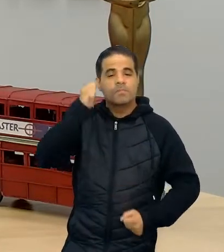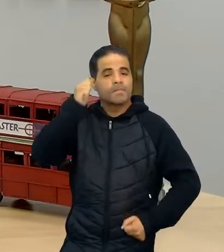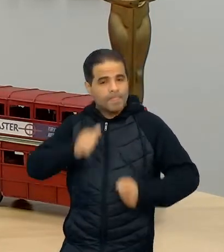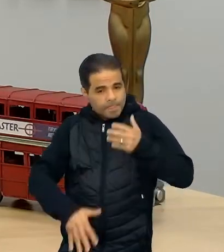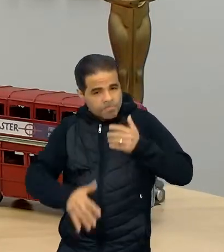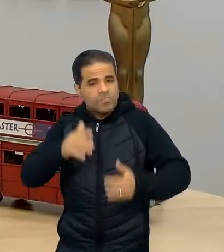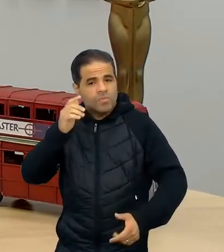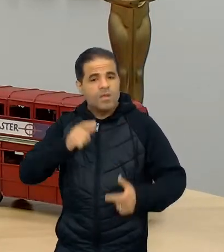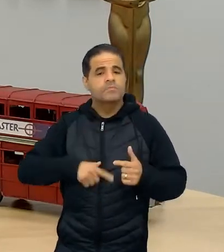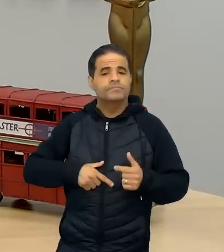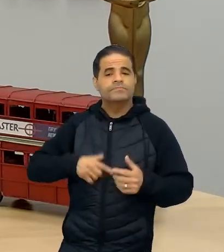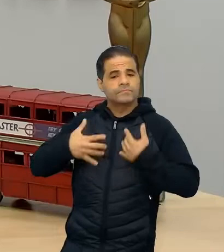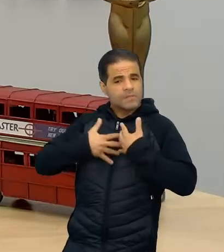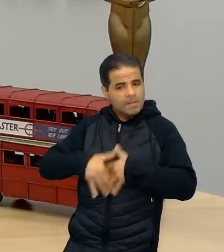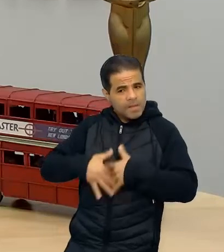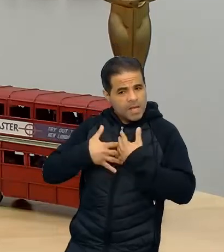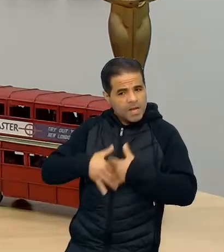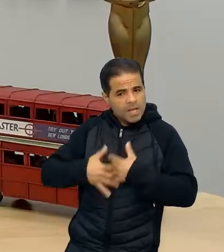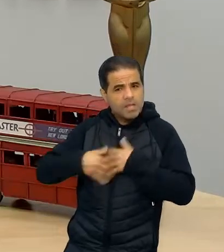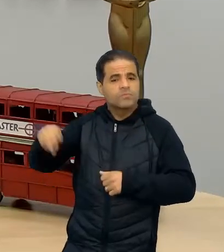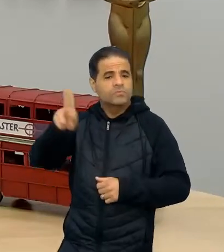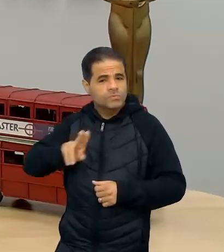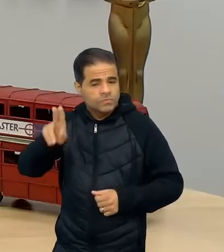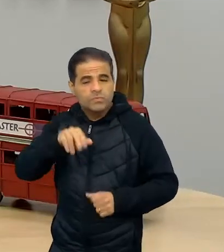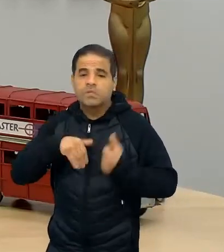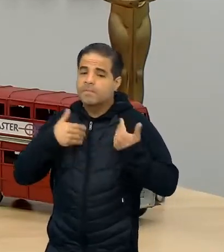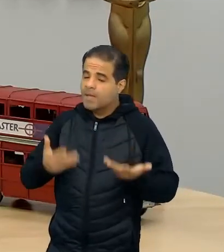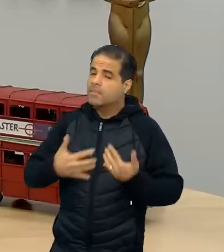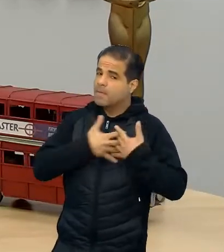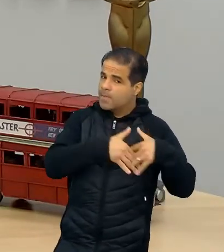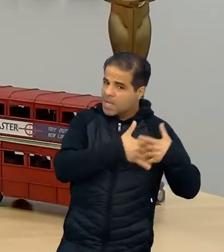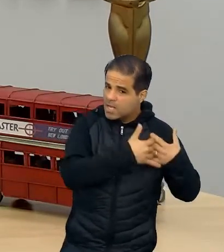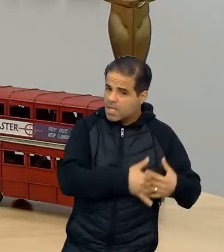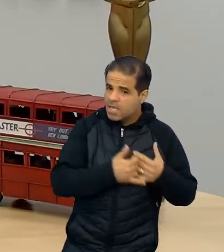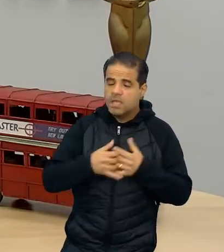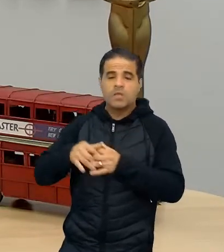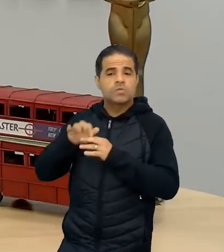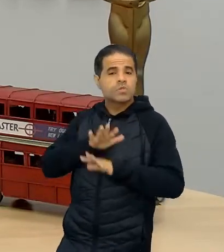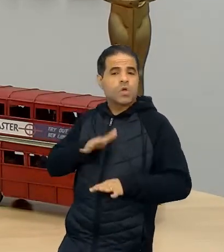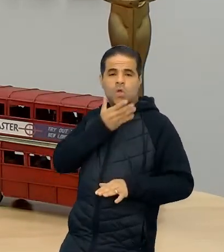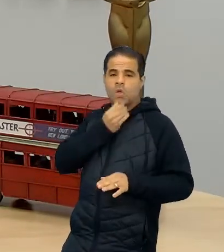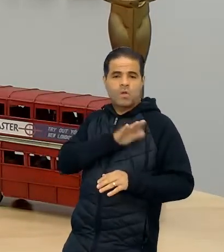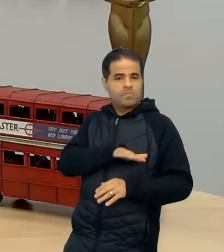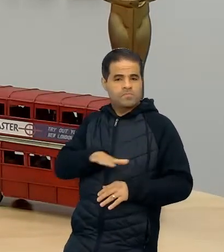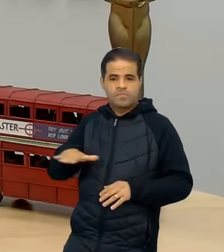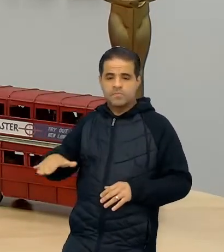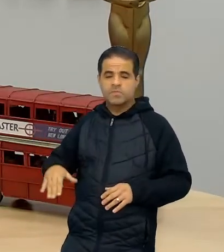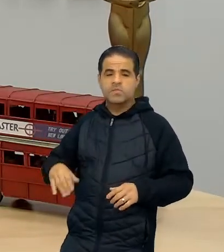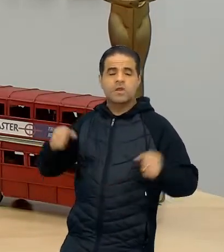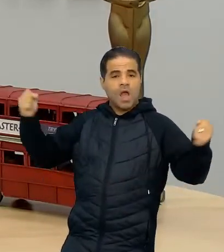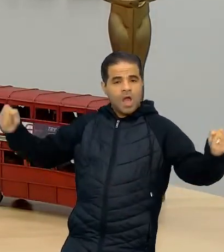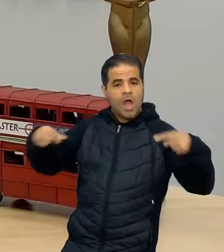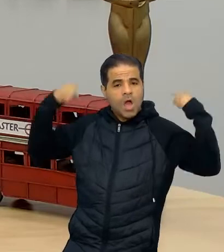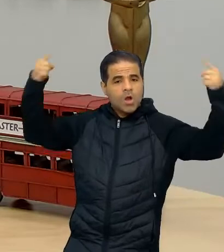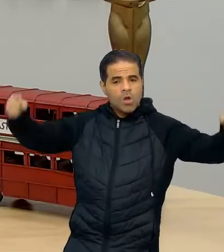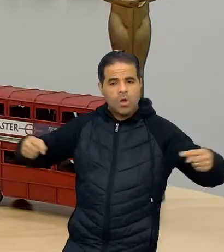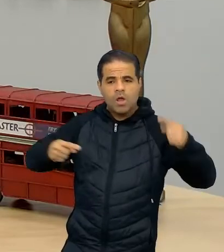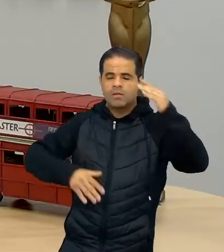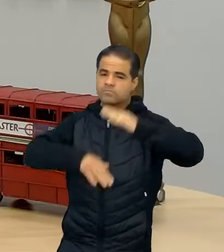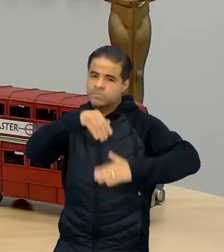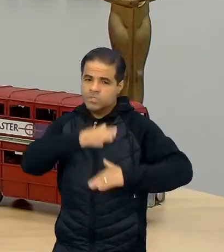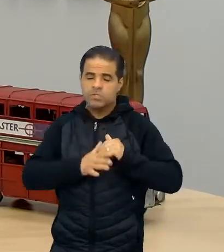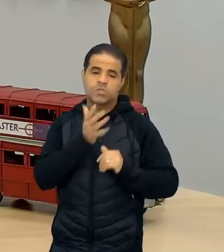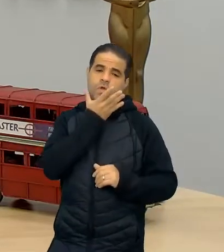aparelhos, né? Existem os aparelhos em que eles são comuns, mas os aparelhos que só usam meninos, por exemplo, a argola é só praticada